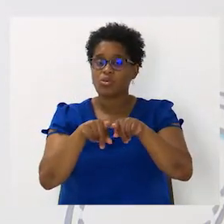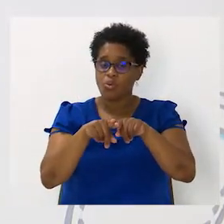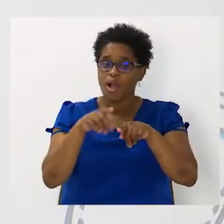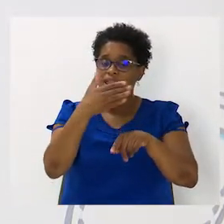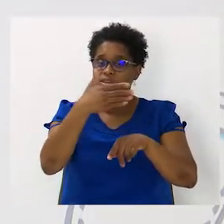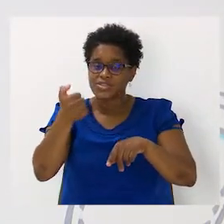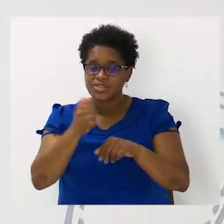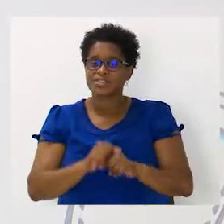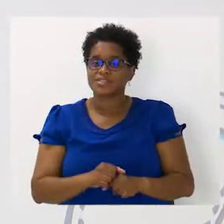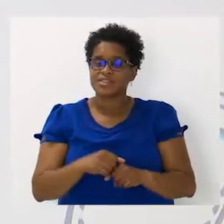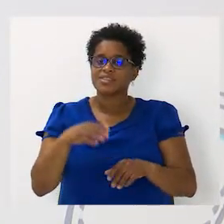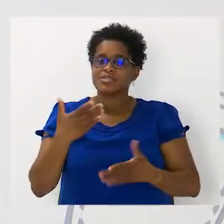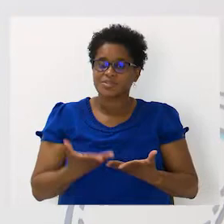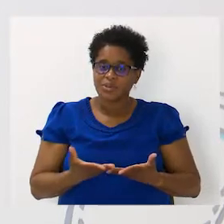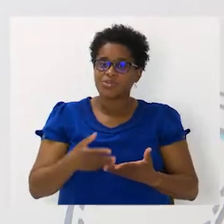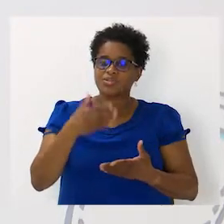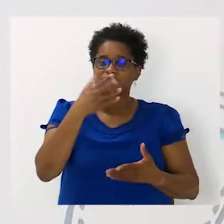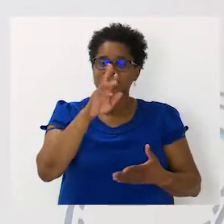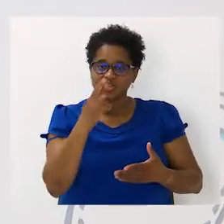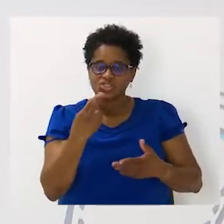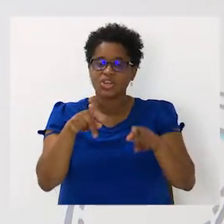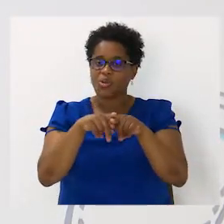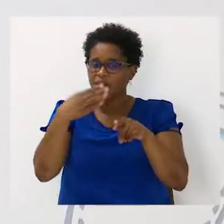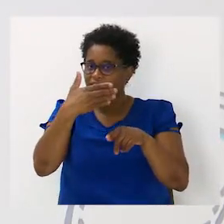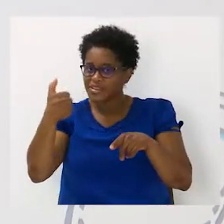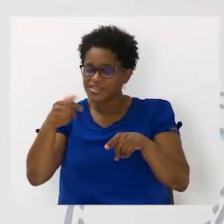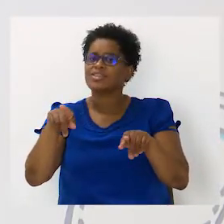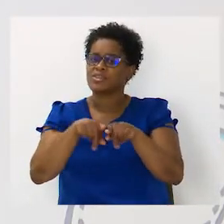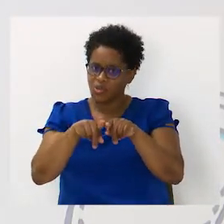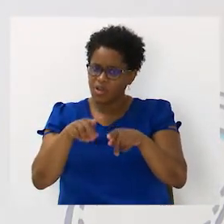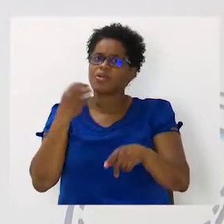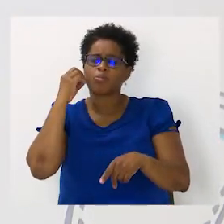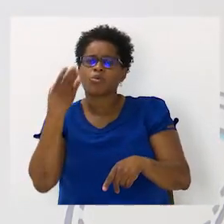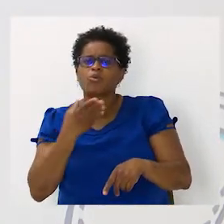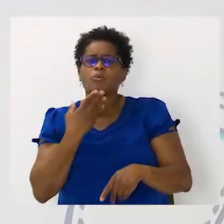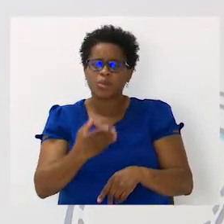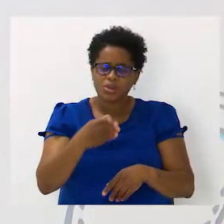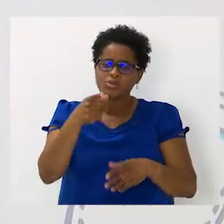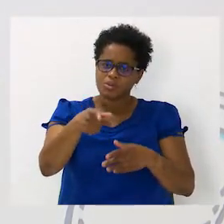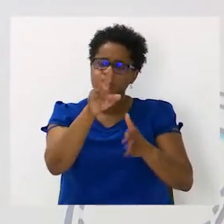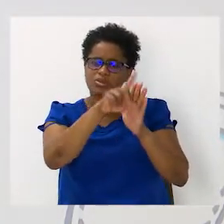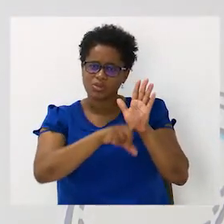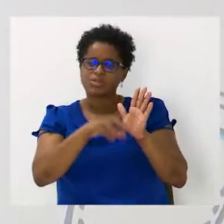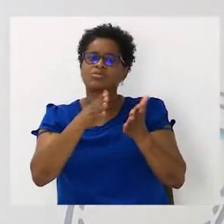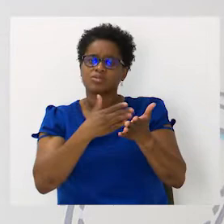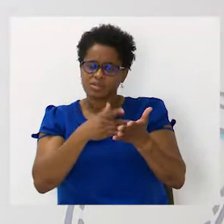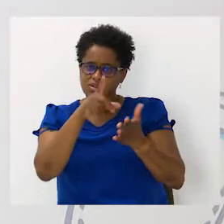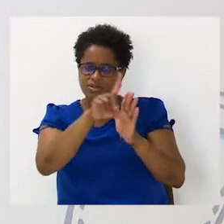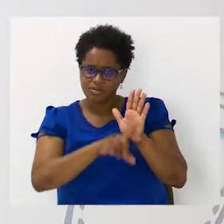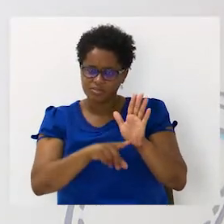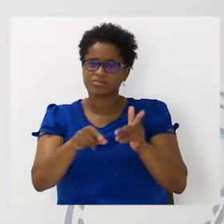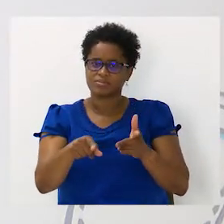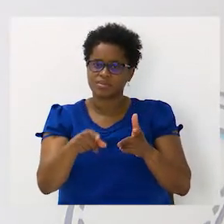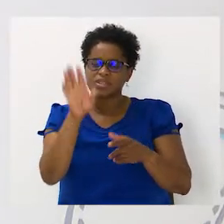Então passamos a ter o resultado, 60 dividido por 4 é igual a 15. Então x é igual a 15, assim como